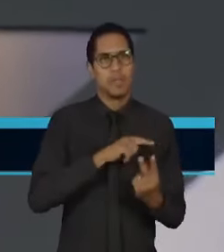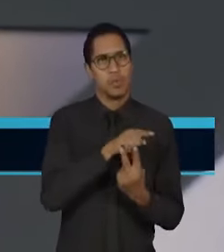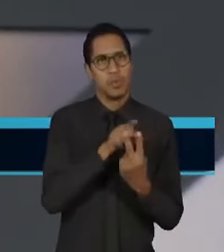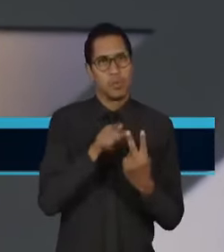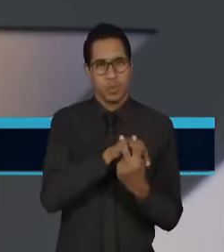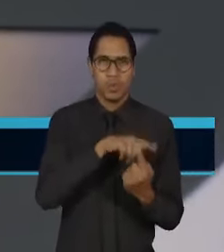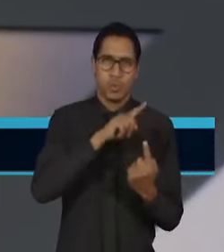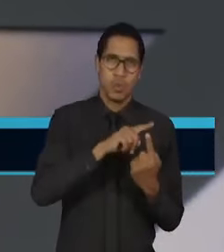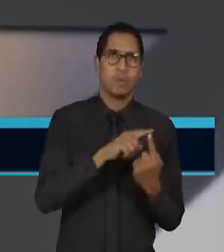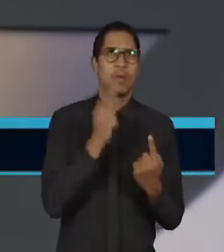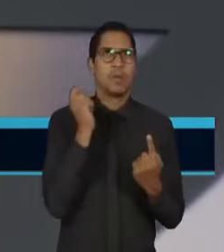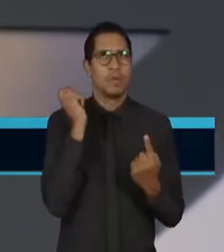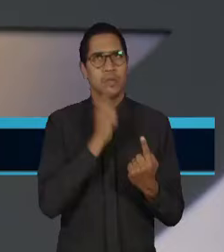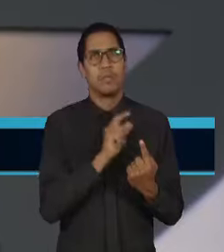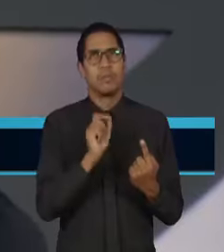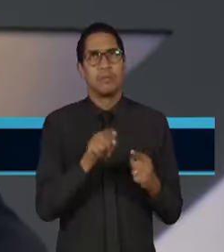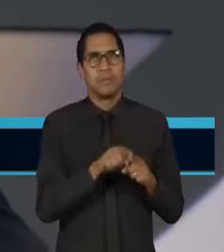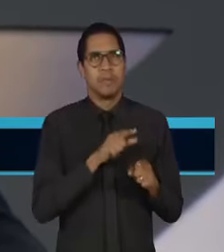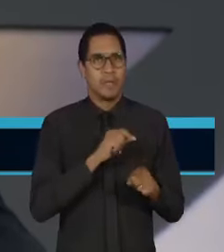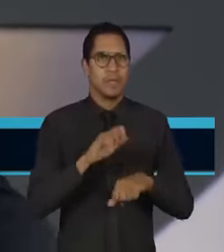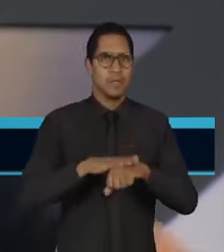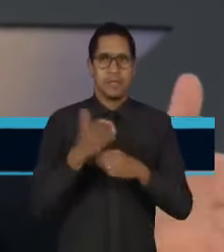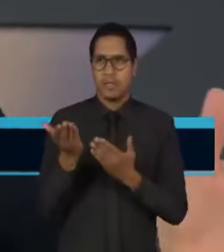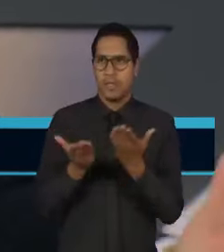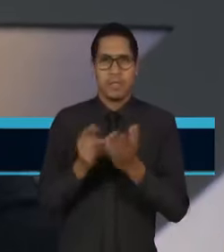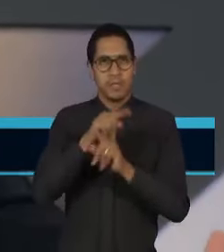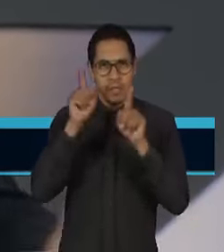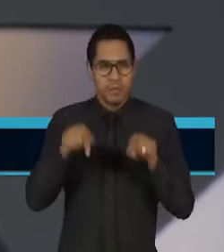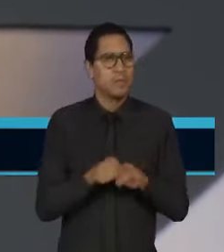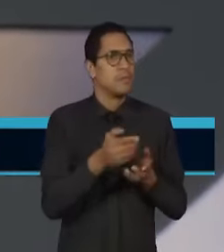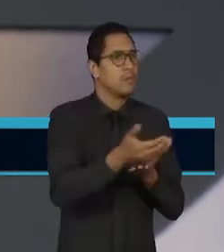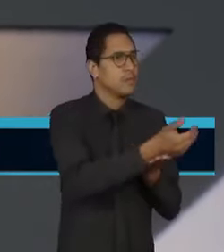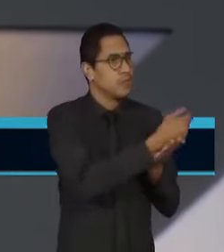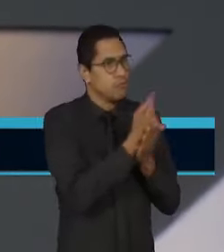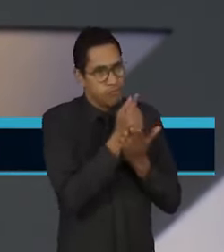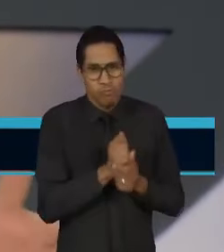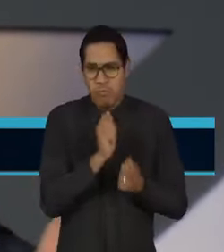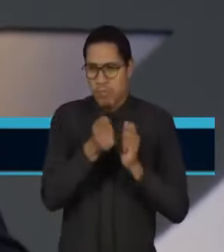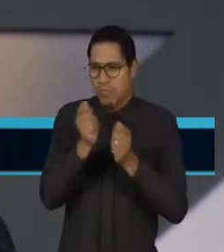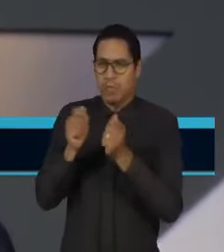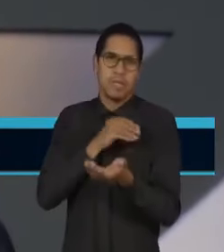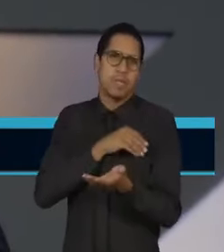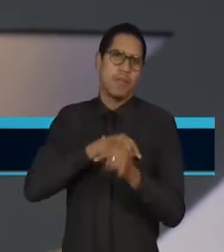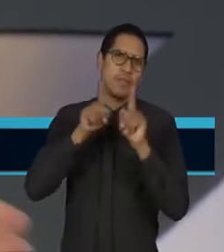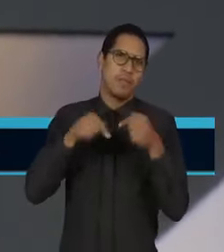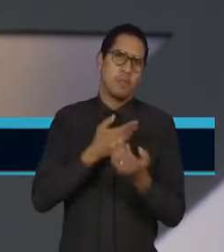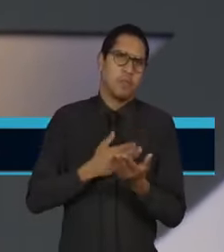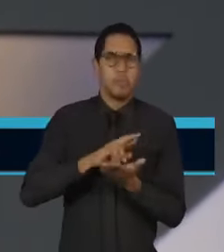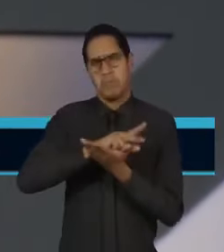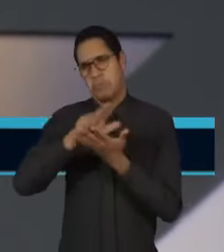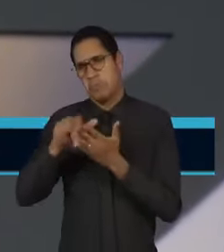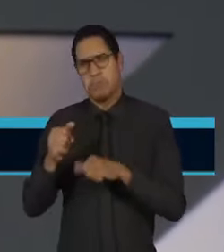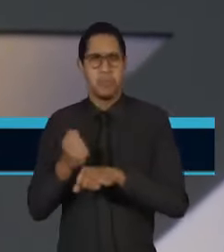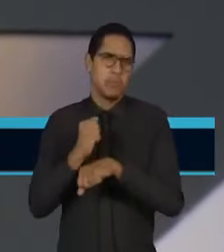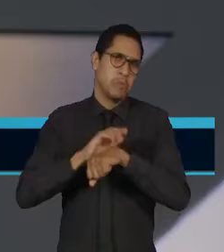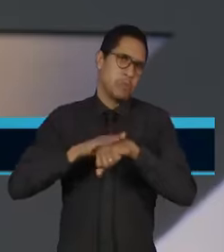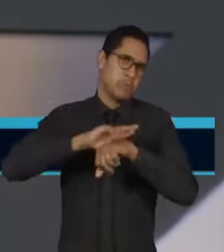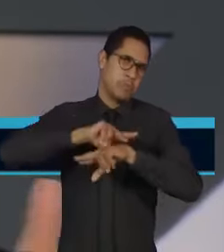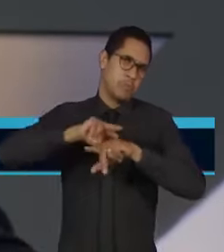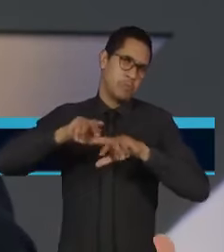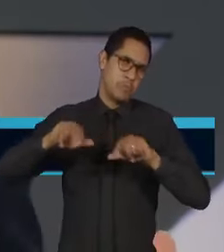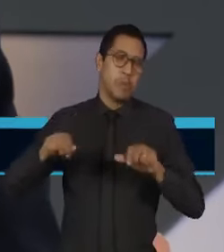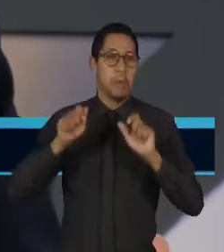é financiar os serviços públicos. Você precisa arrecadar para fazer isso. Você pode fazer isso de forma mais eficiente ou menos